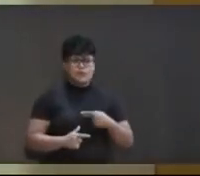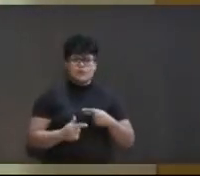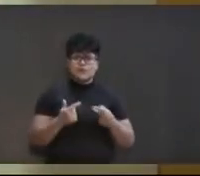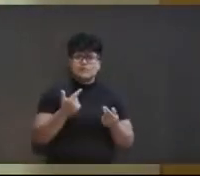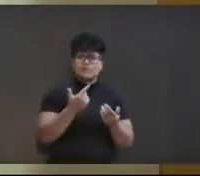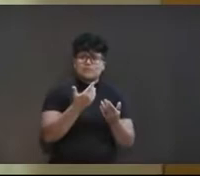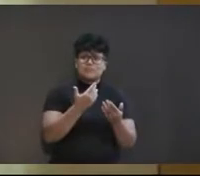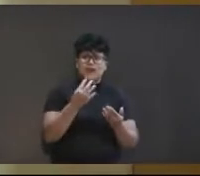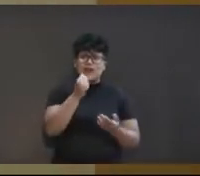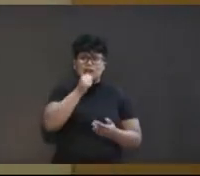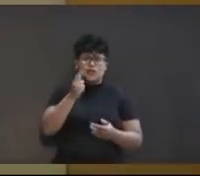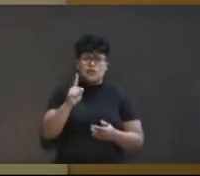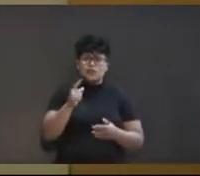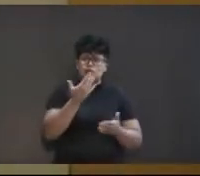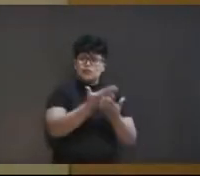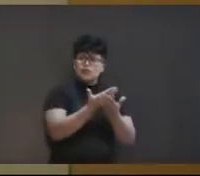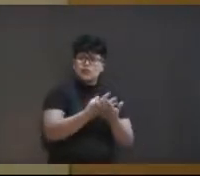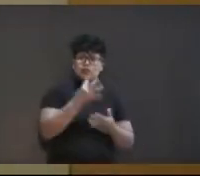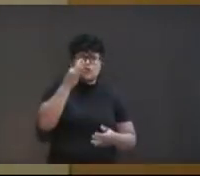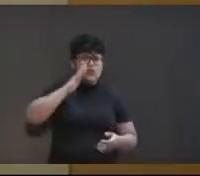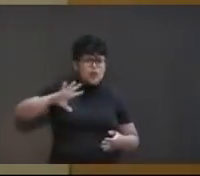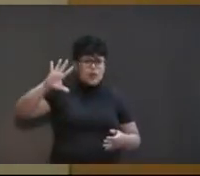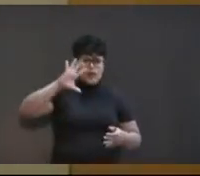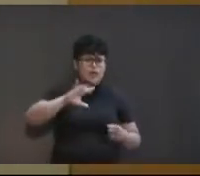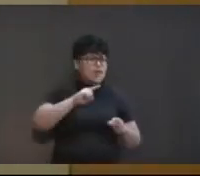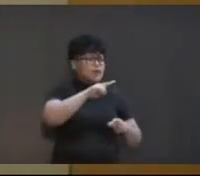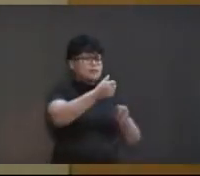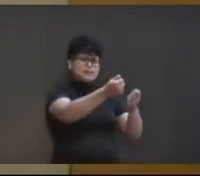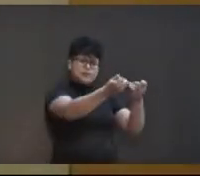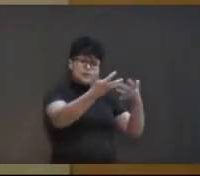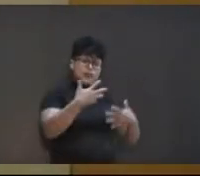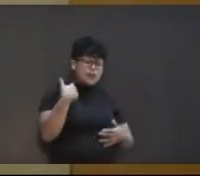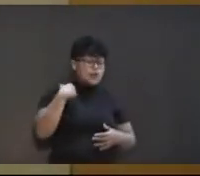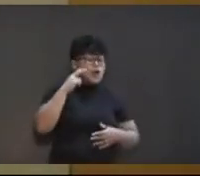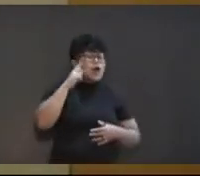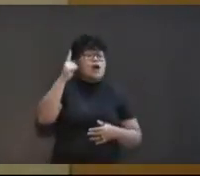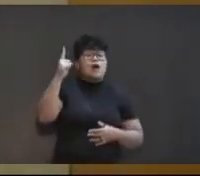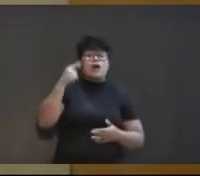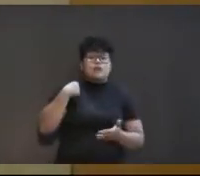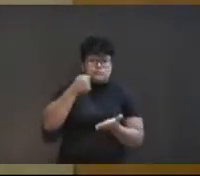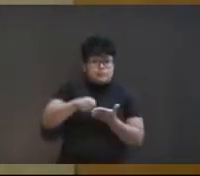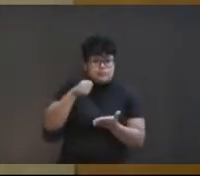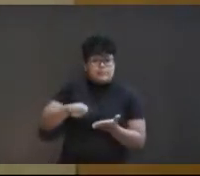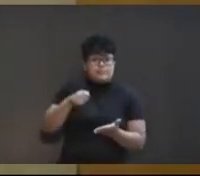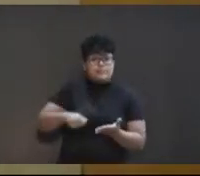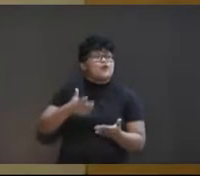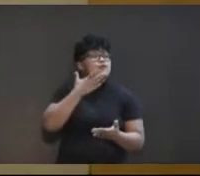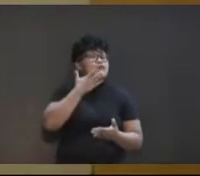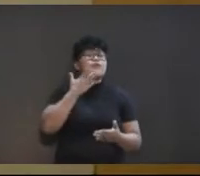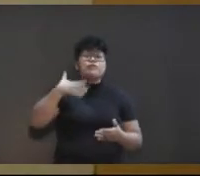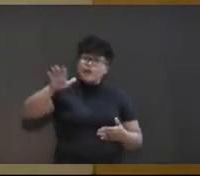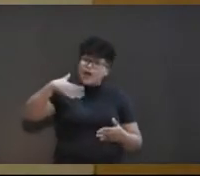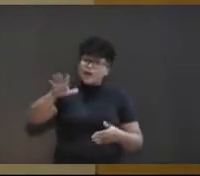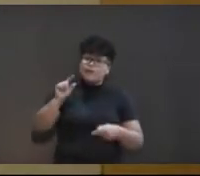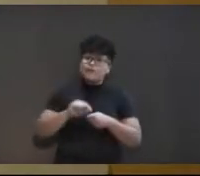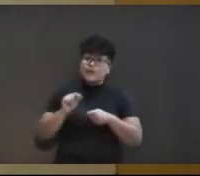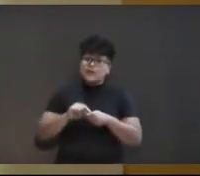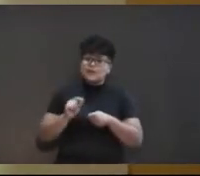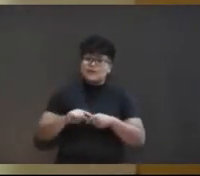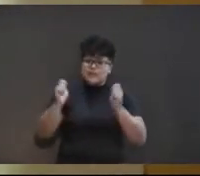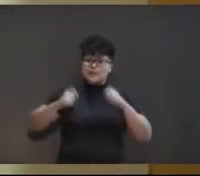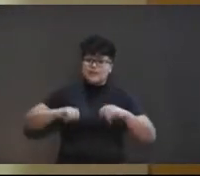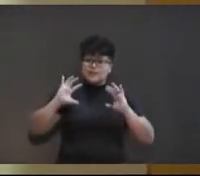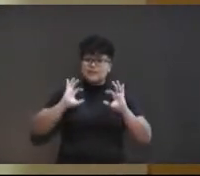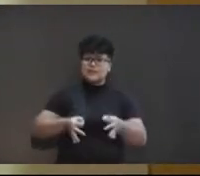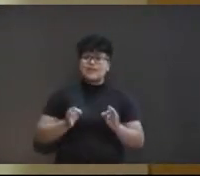nem tinha estudar Teoricamente ainda e precisava saber e eu sabia eu dizia não pode ir que vai dar aí ele voltava